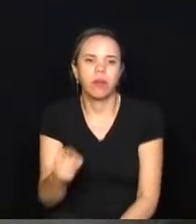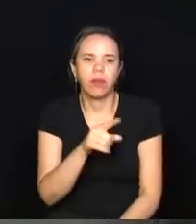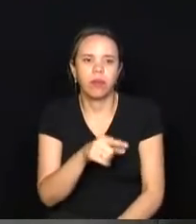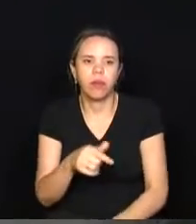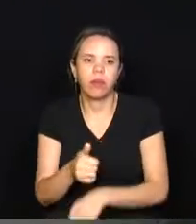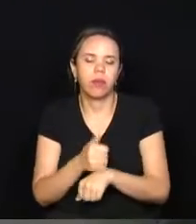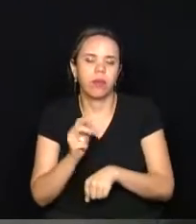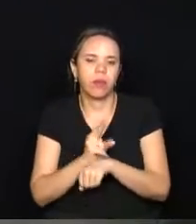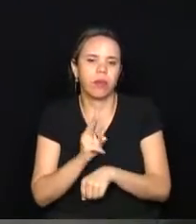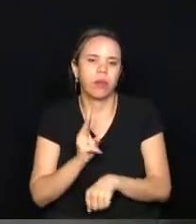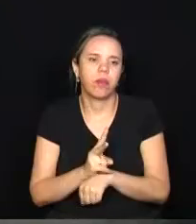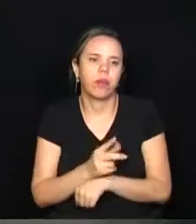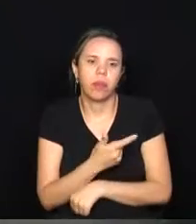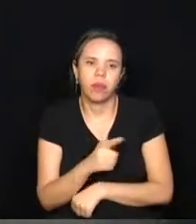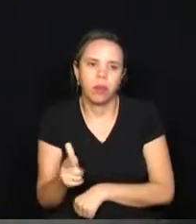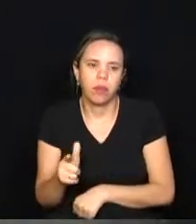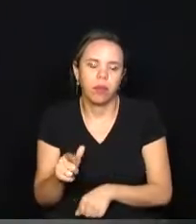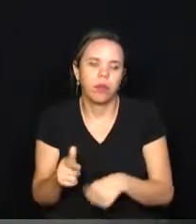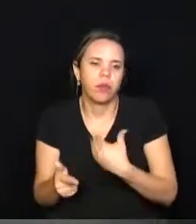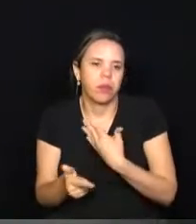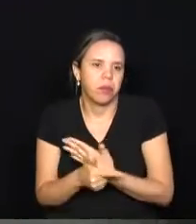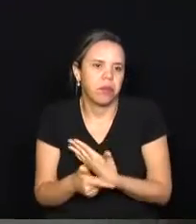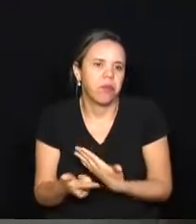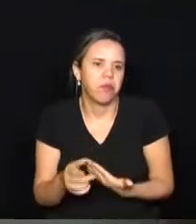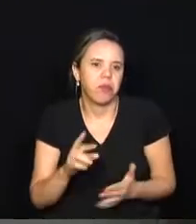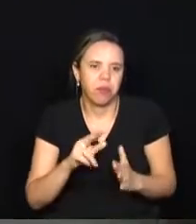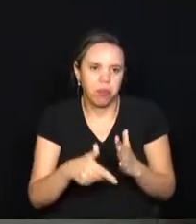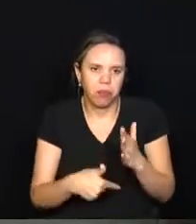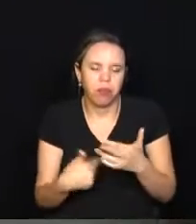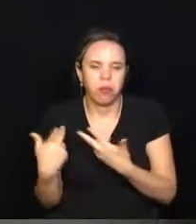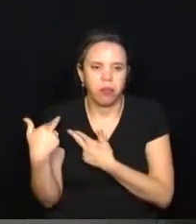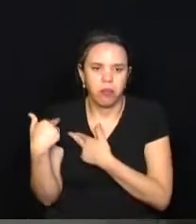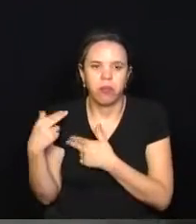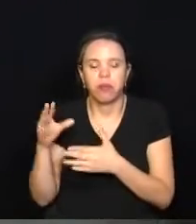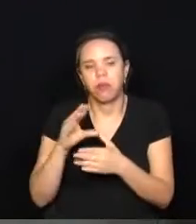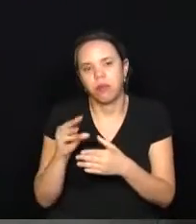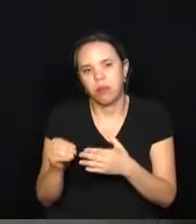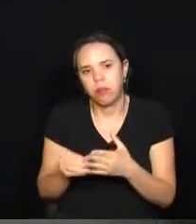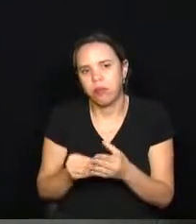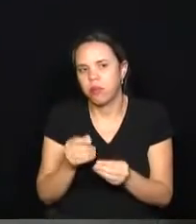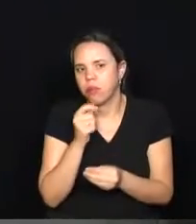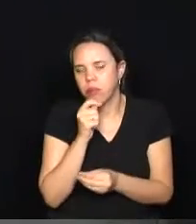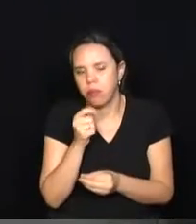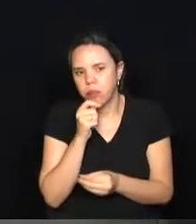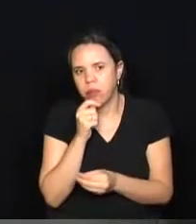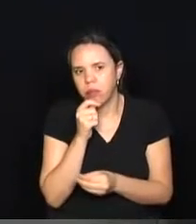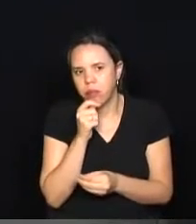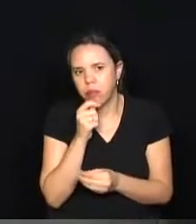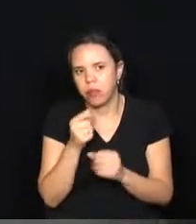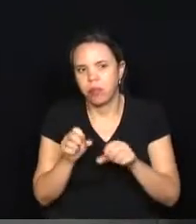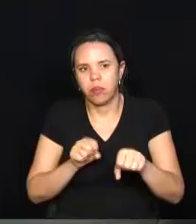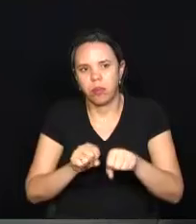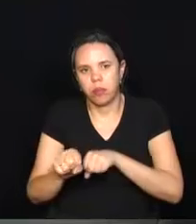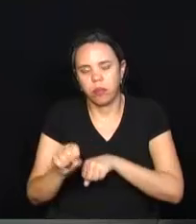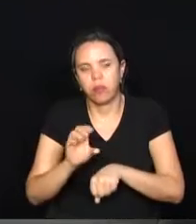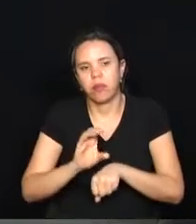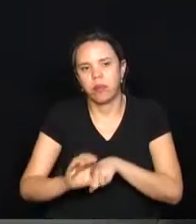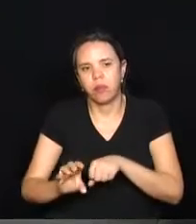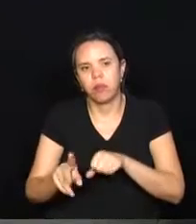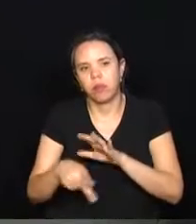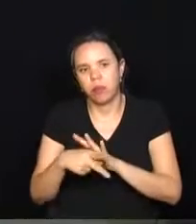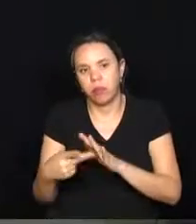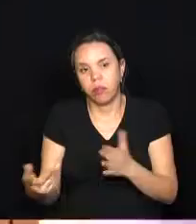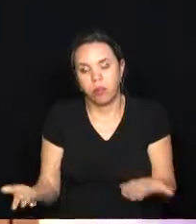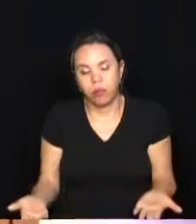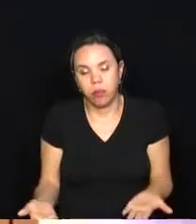cuidador, como ele não tem uma função, ele tem várias funções definidas, mas não tem uma qualificação para isso,